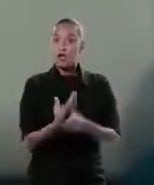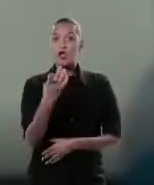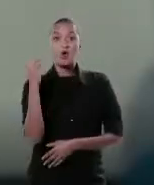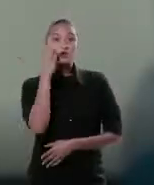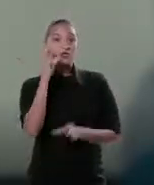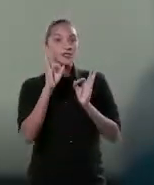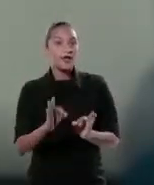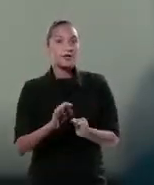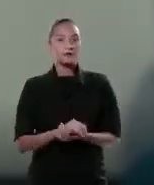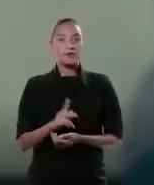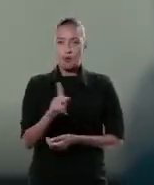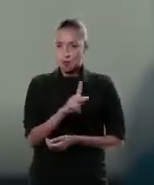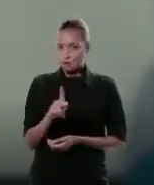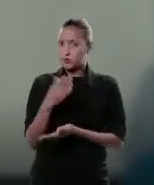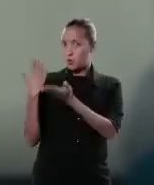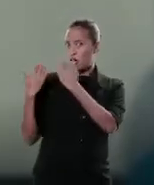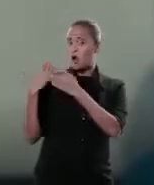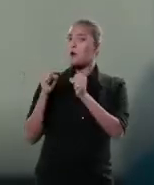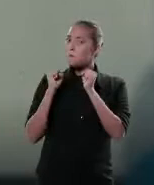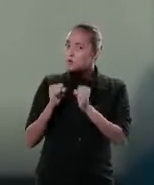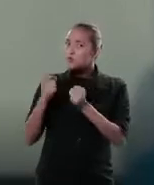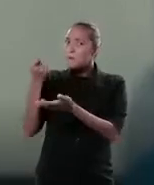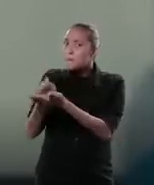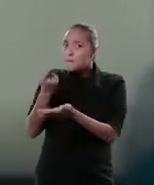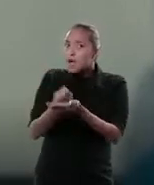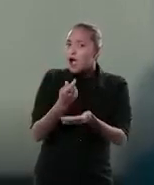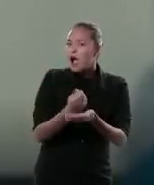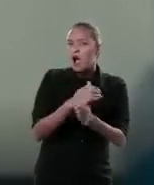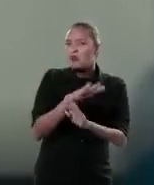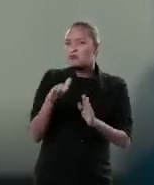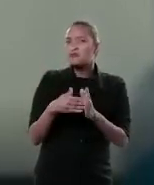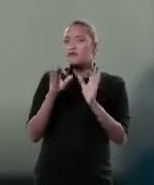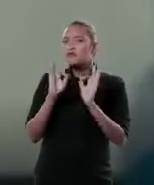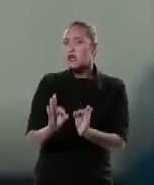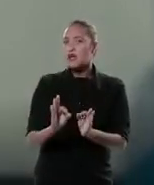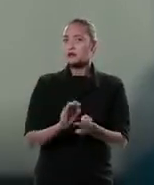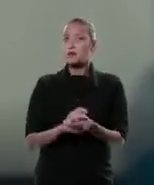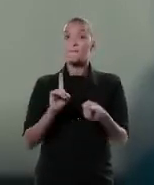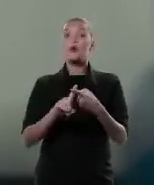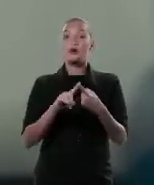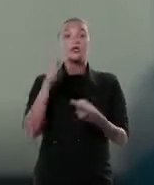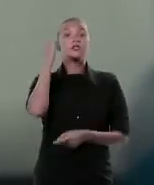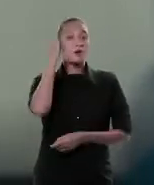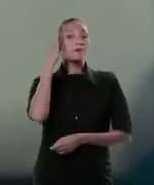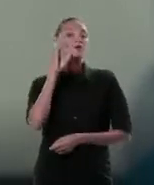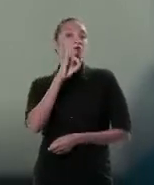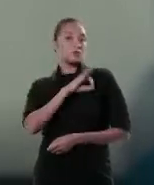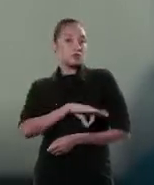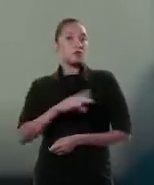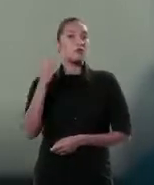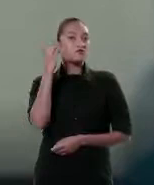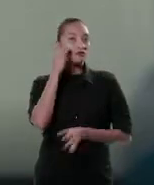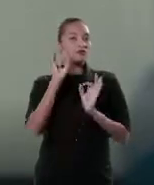O professor, ele tinha como fazer assim, um compromisso para pagar suas contas, porque ele sabia o